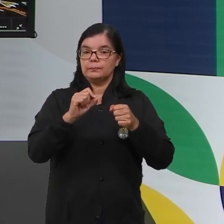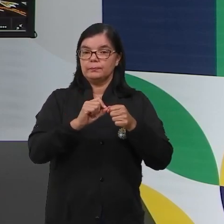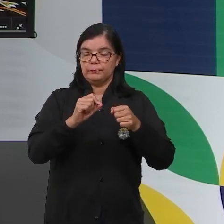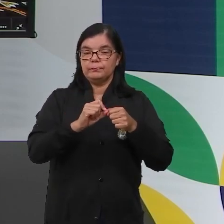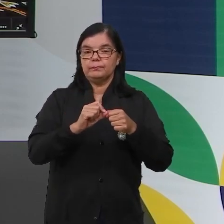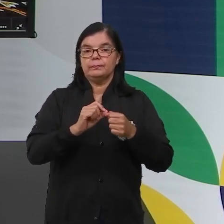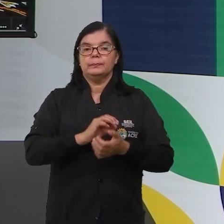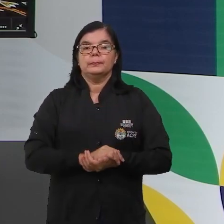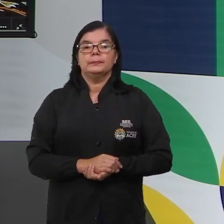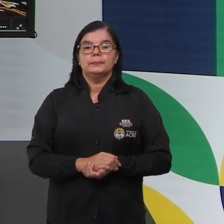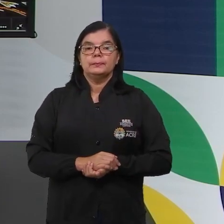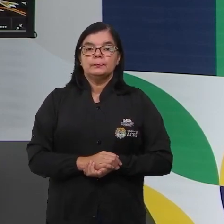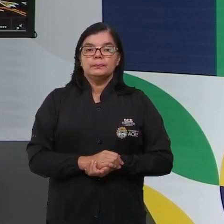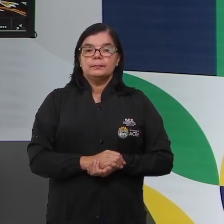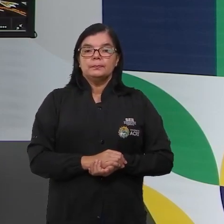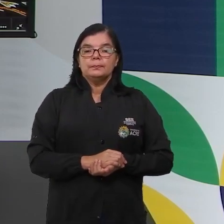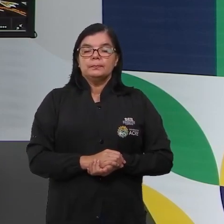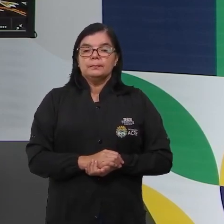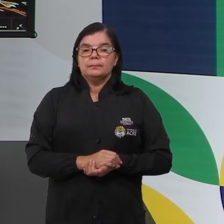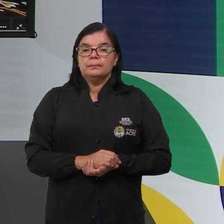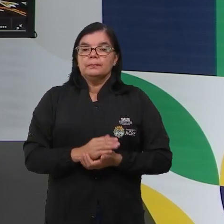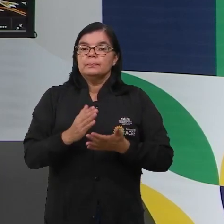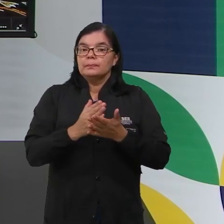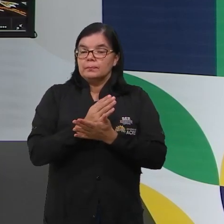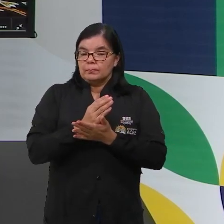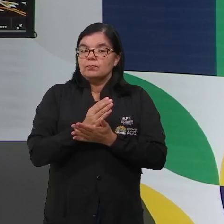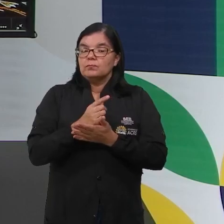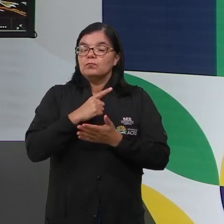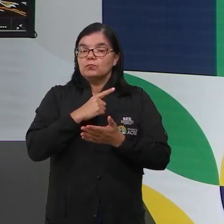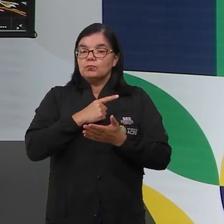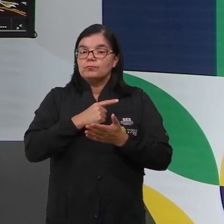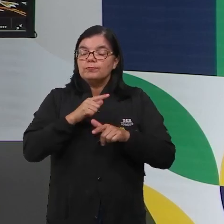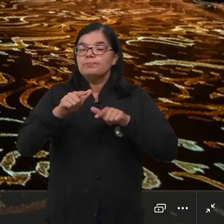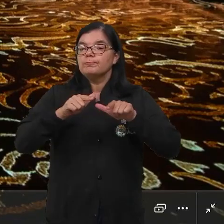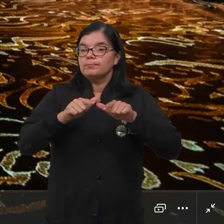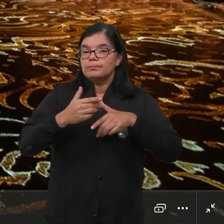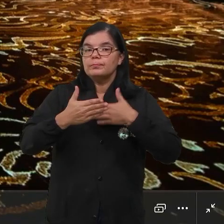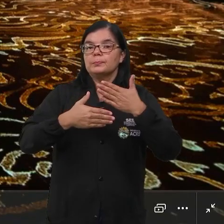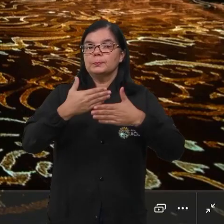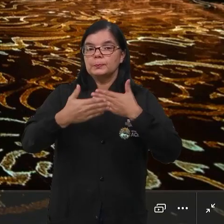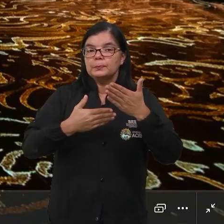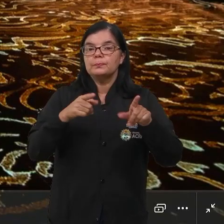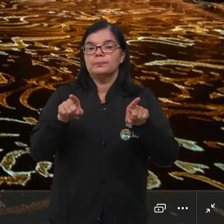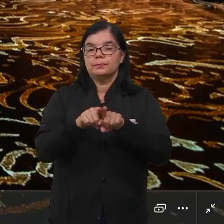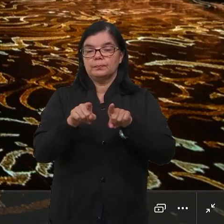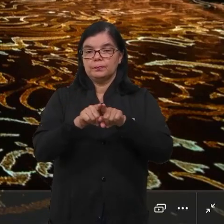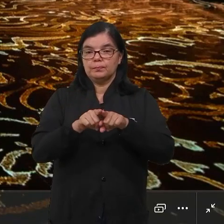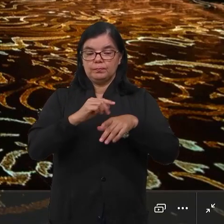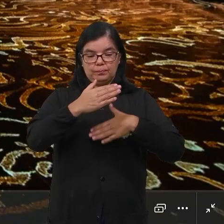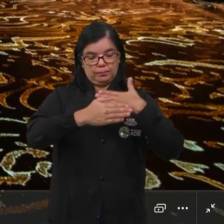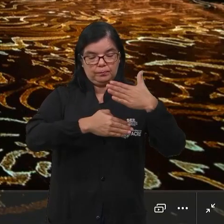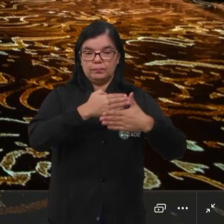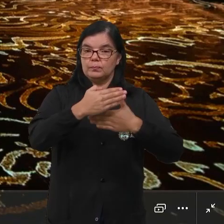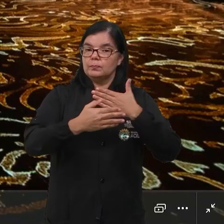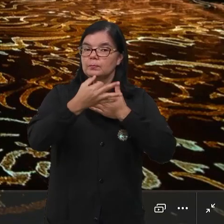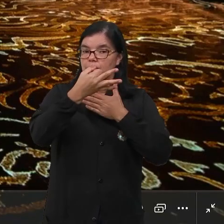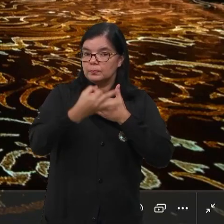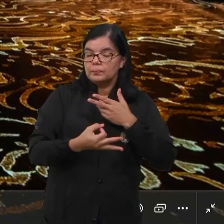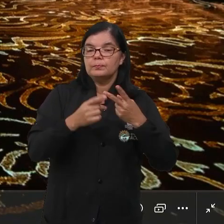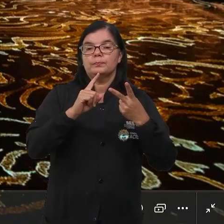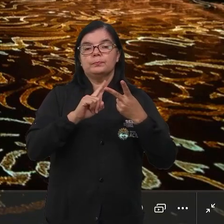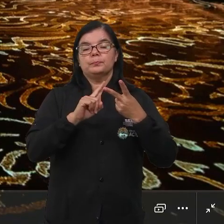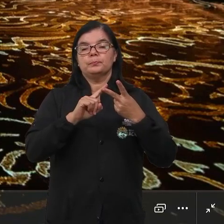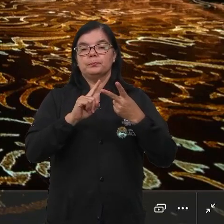danificada. E aí tem algumas atividades envolvidas nesse processo, como a embalagem adequada para o